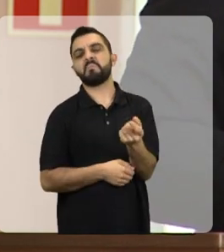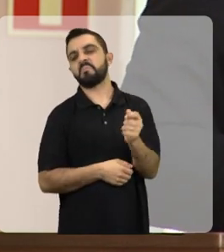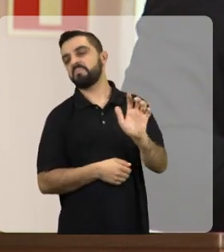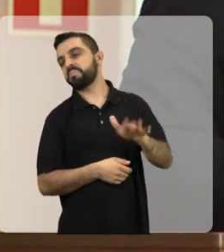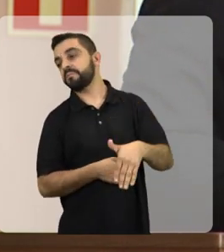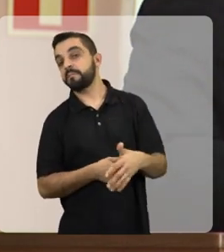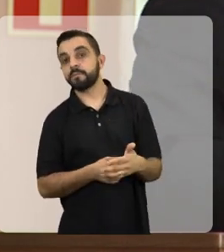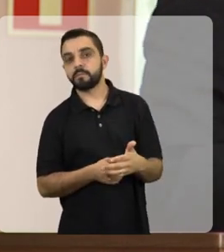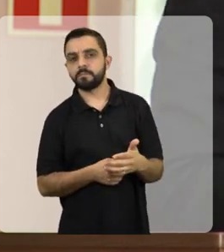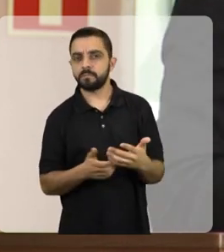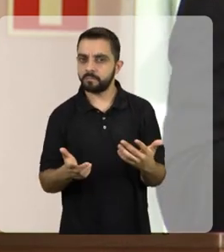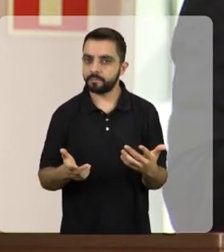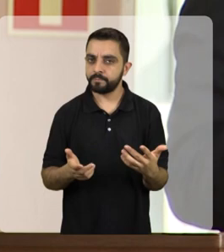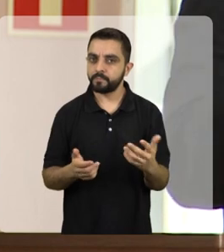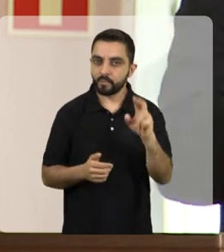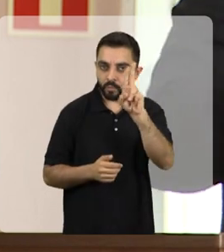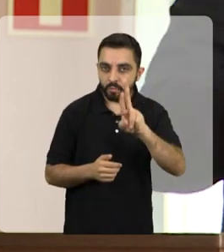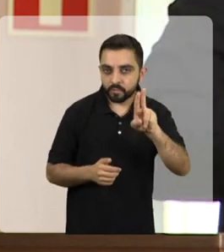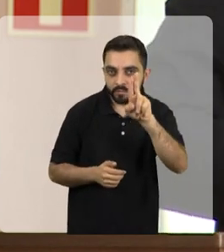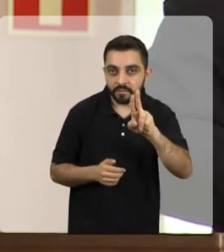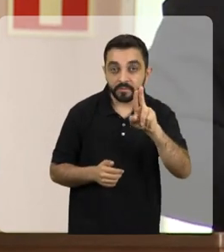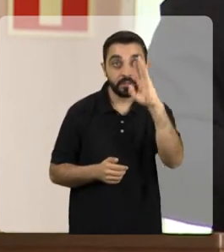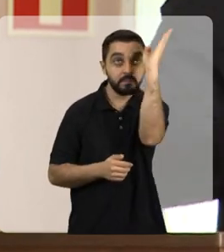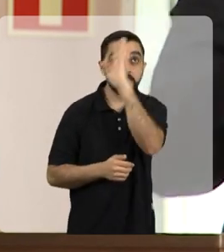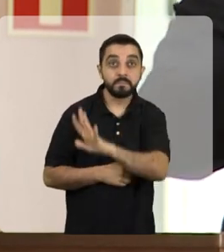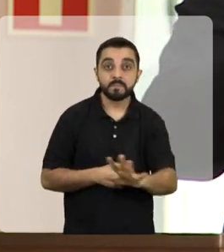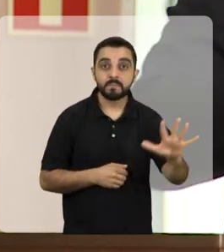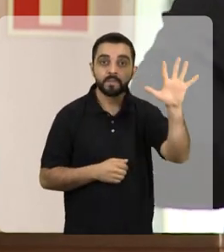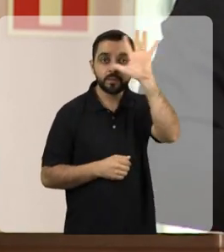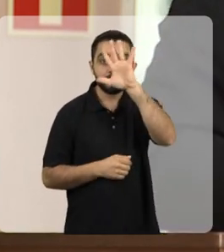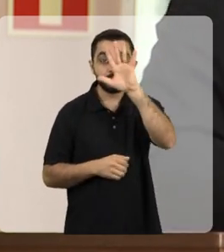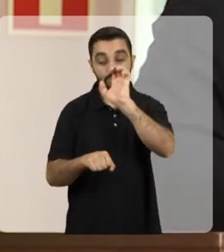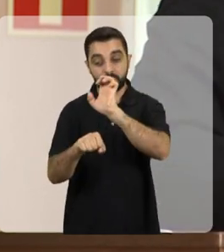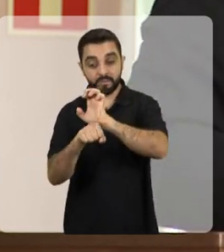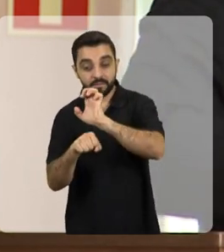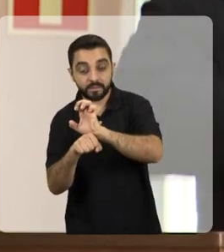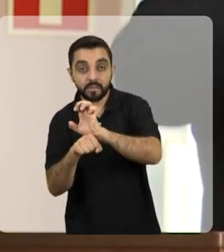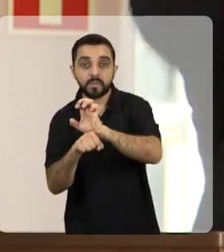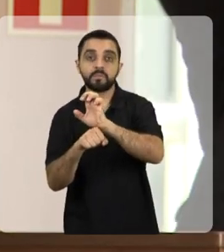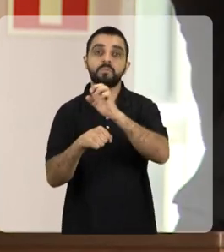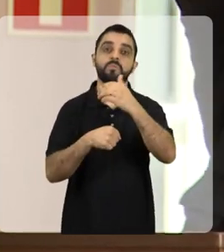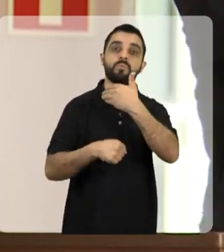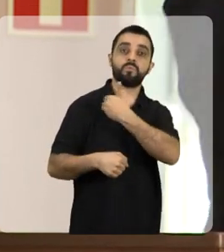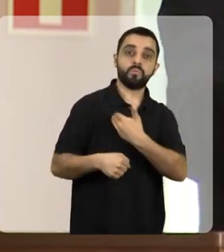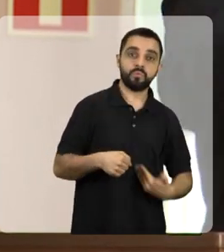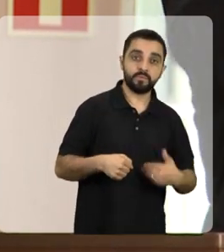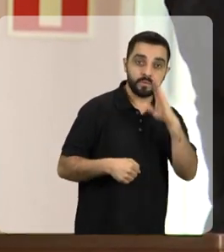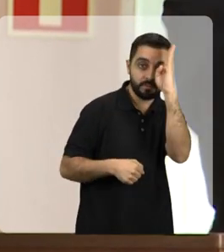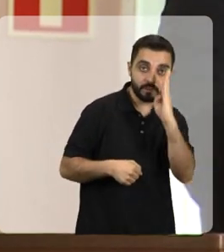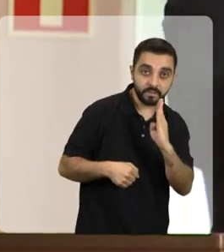Devo lhes dizer que as universidades públicas brasileiras, estaduais e federais, produzem mais de